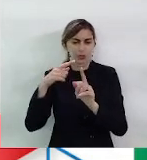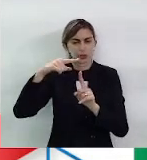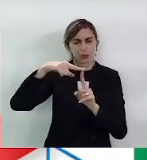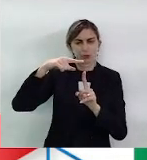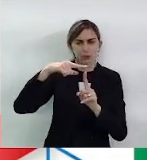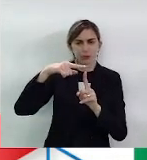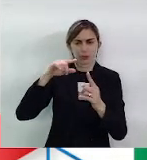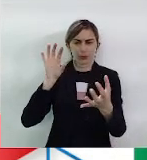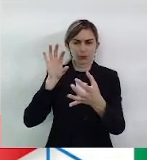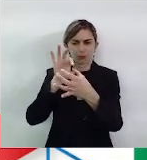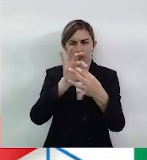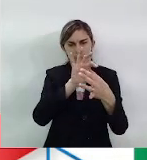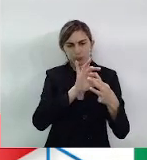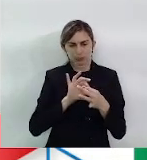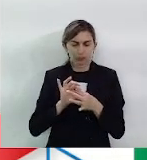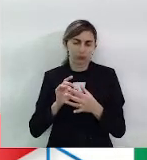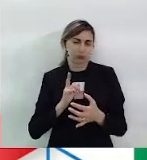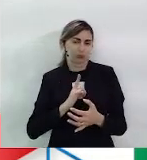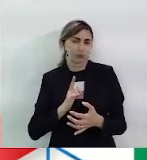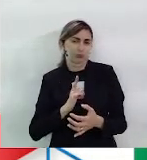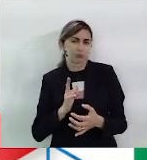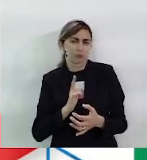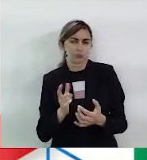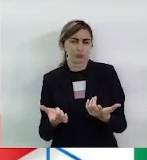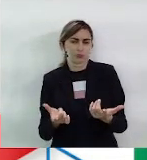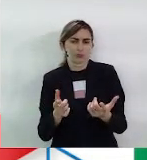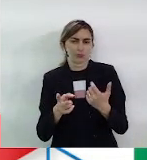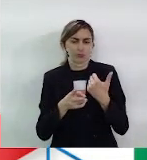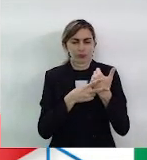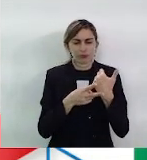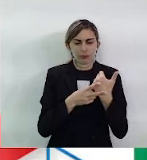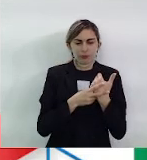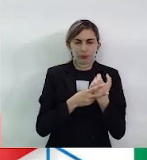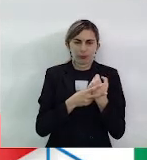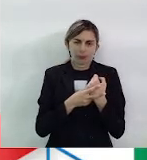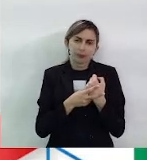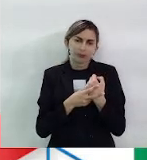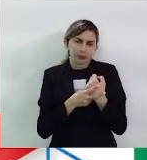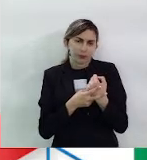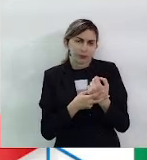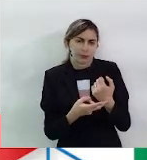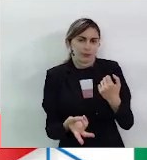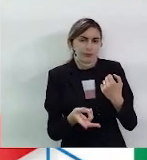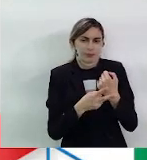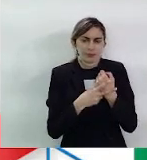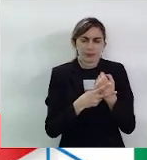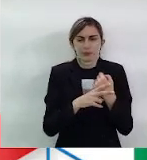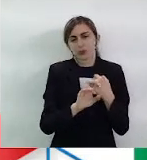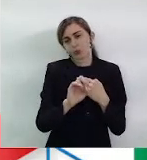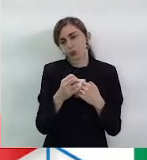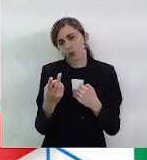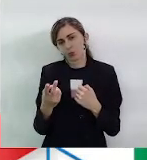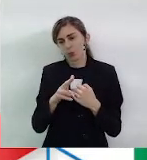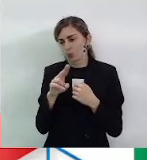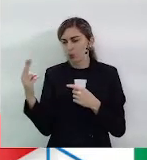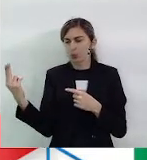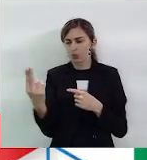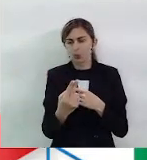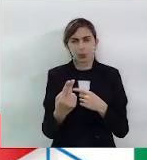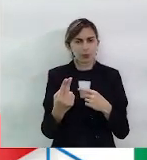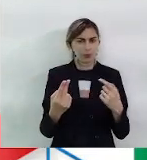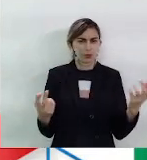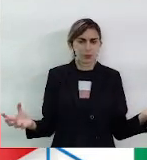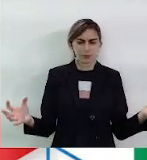de ligação existentes entre um verbo, no caso a regência verbal, né? Ou o nome e os